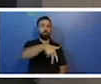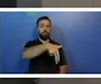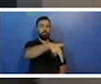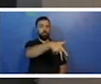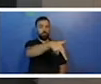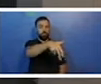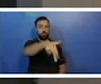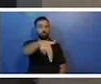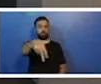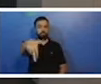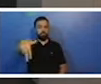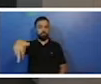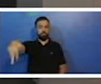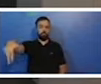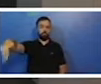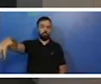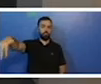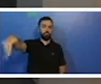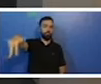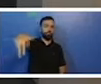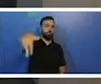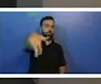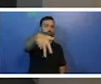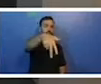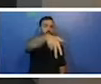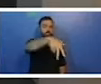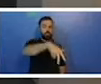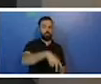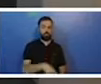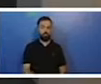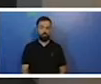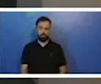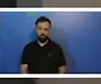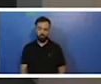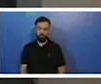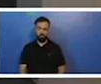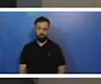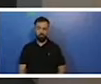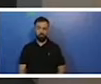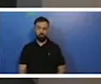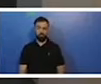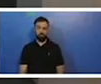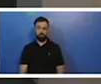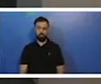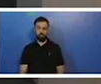bola ixi agora tá difícil hein nossa senhora